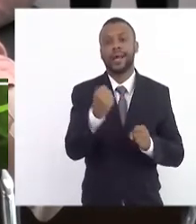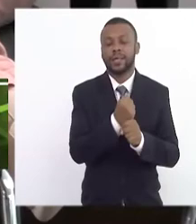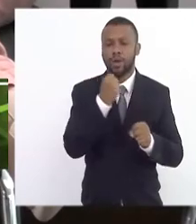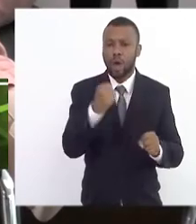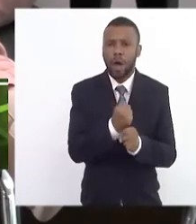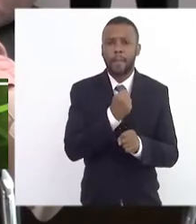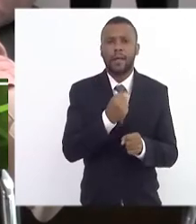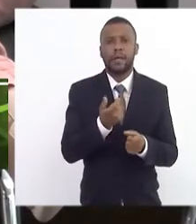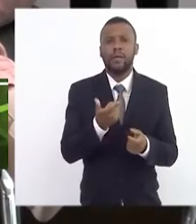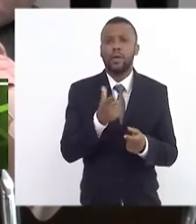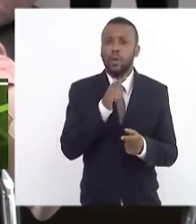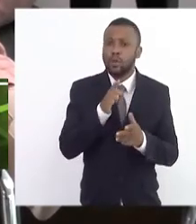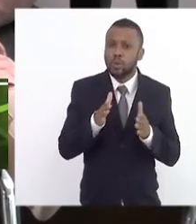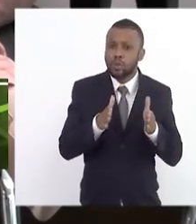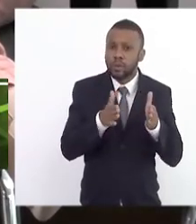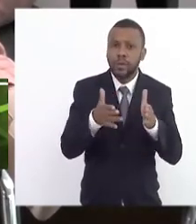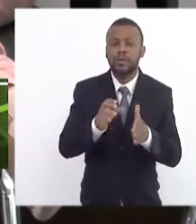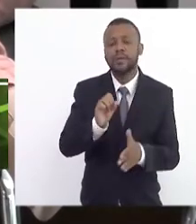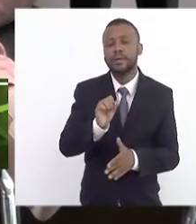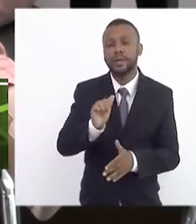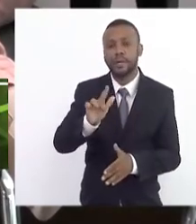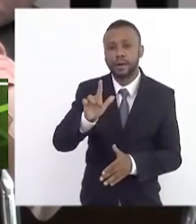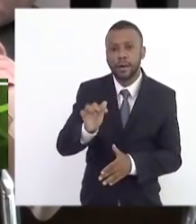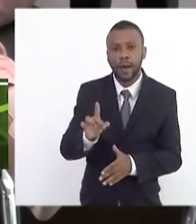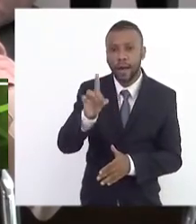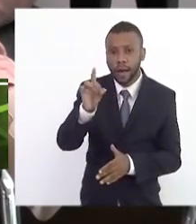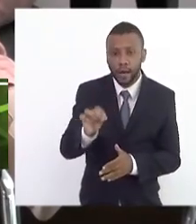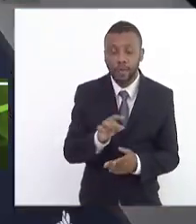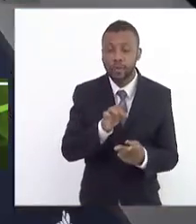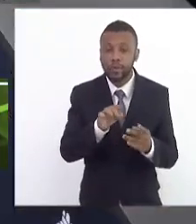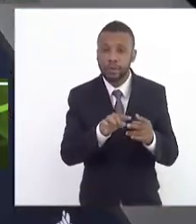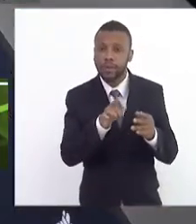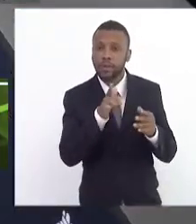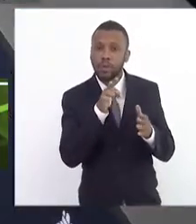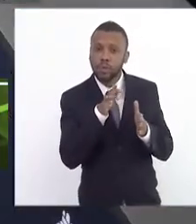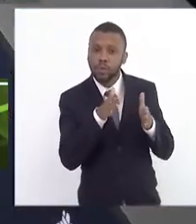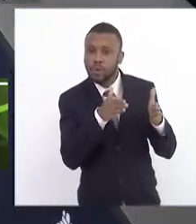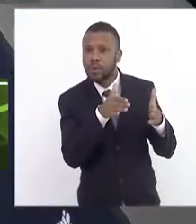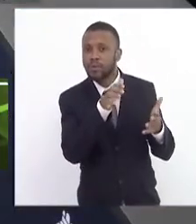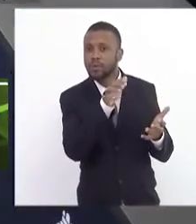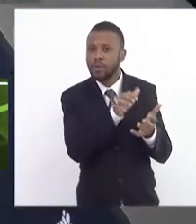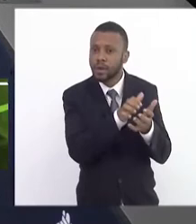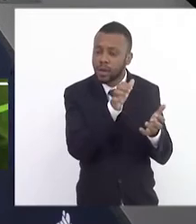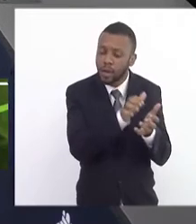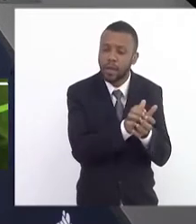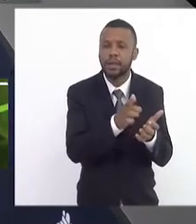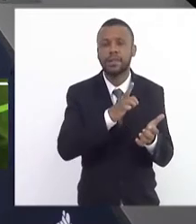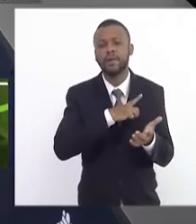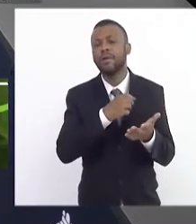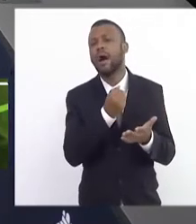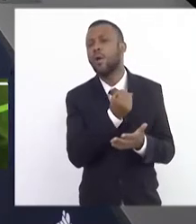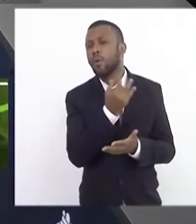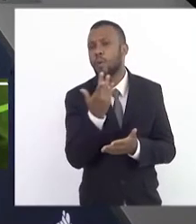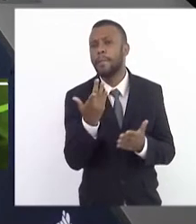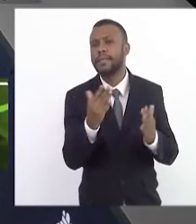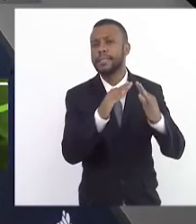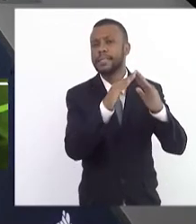Rio Salgado e um trecho de urbanização no Rio Jacaré, incluindo algumas demolições, né,